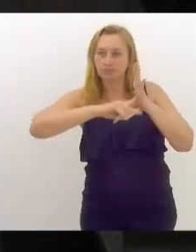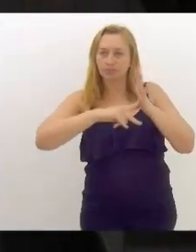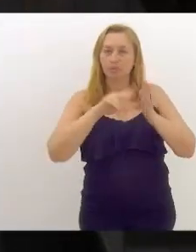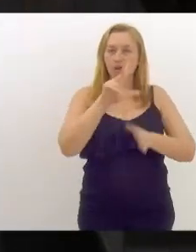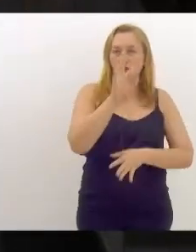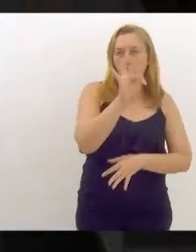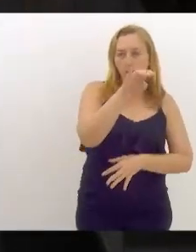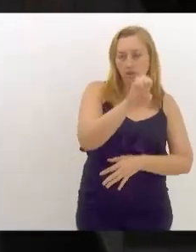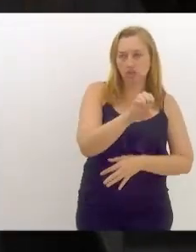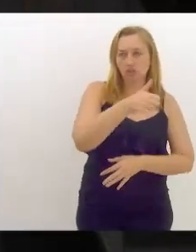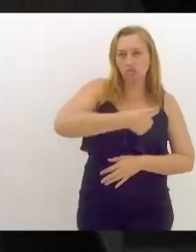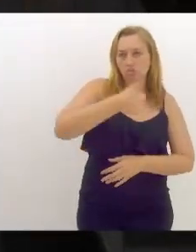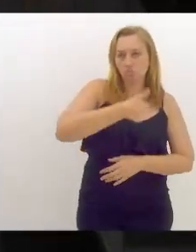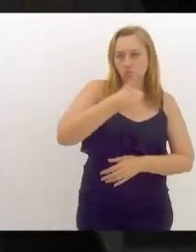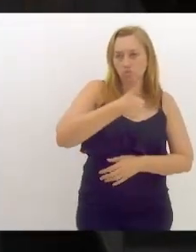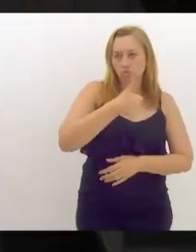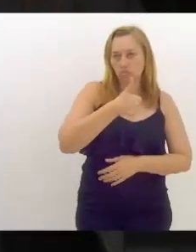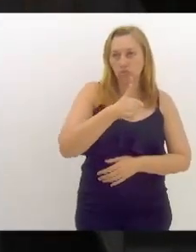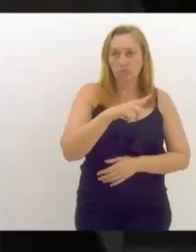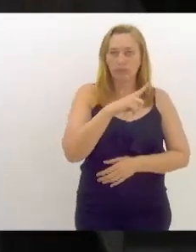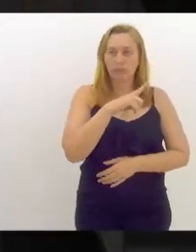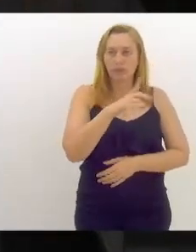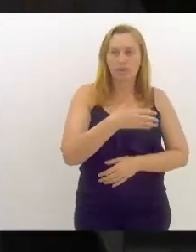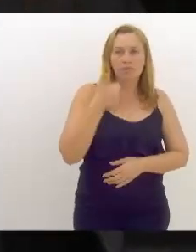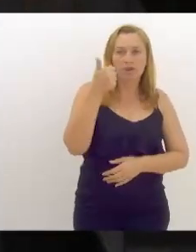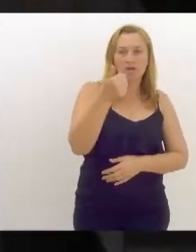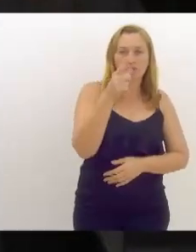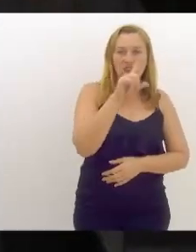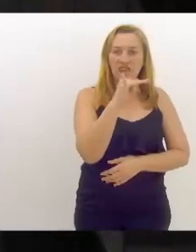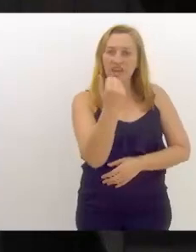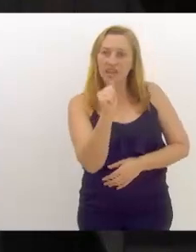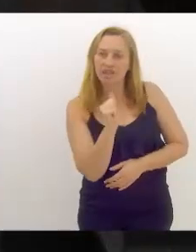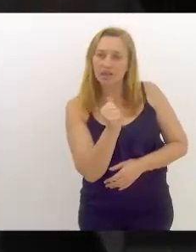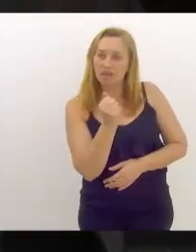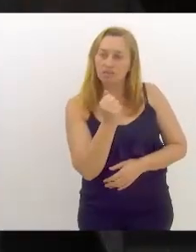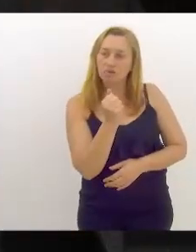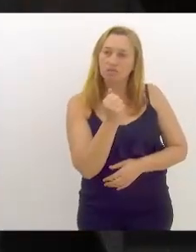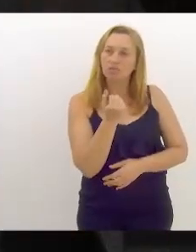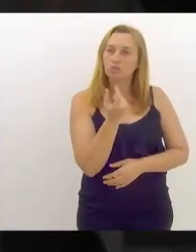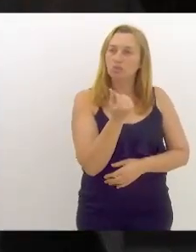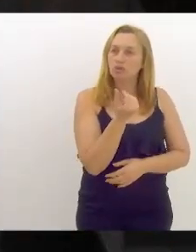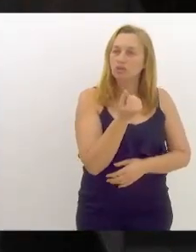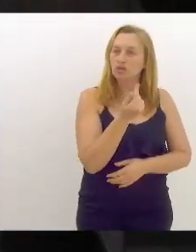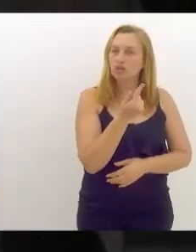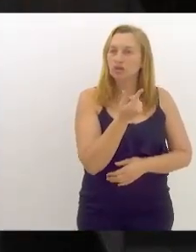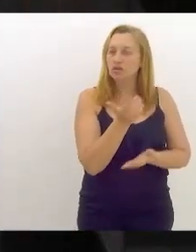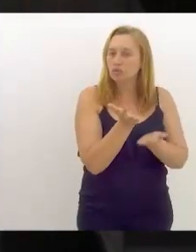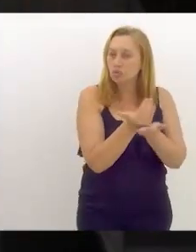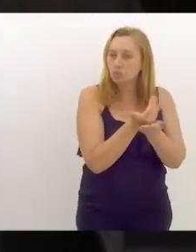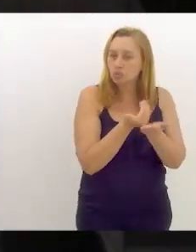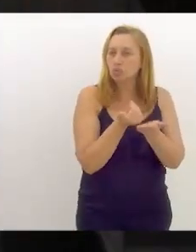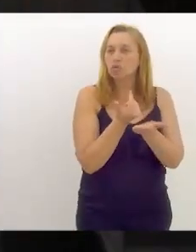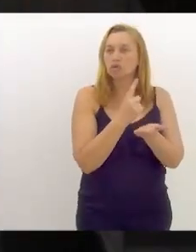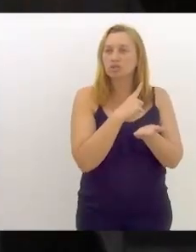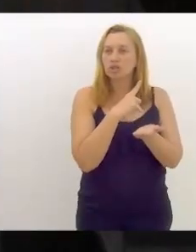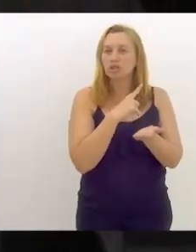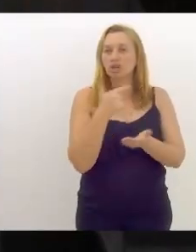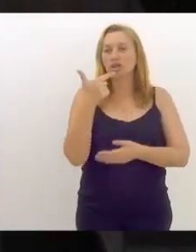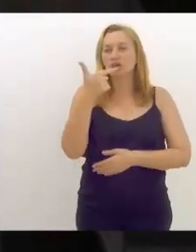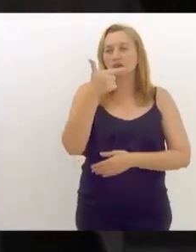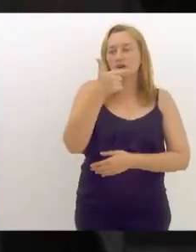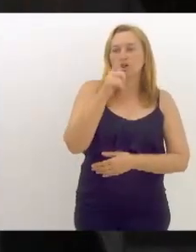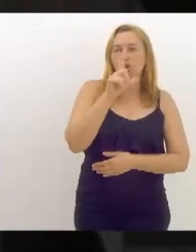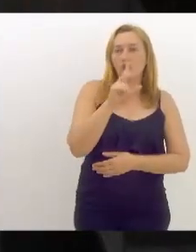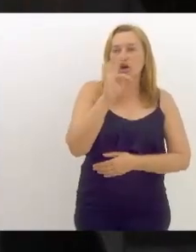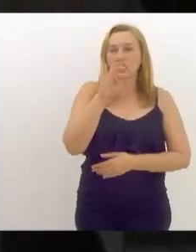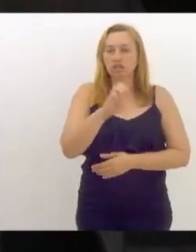1, que tem as melhores linhas, que dão lucro, sendo o lote 2, lote